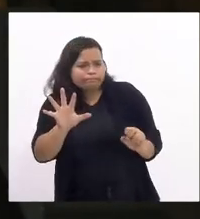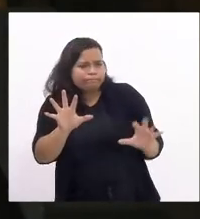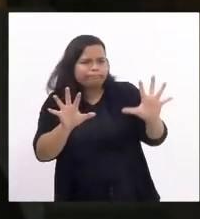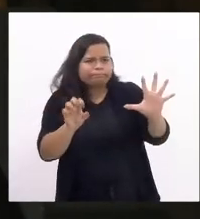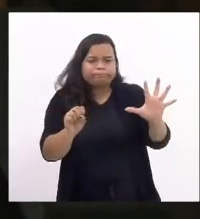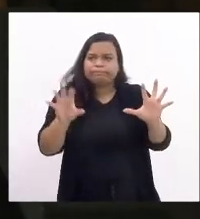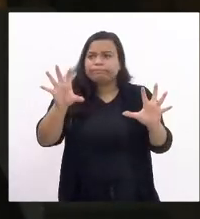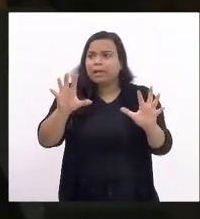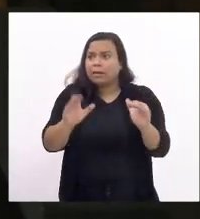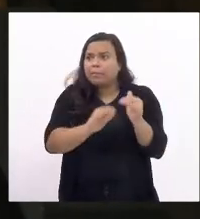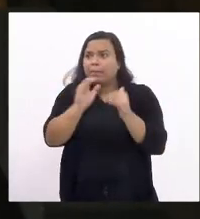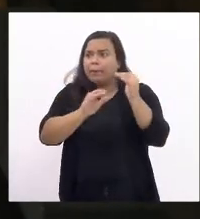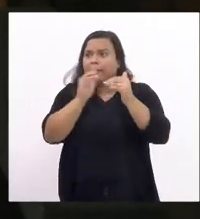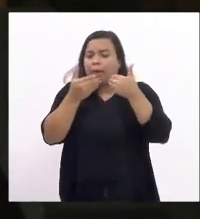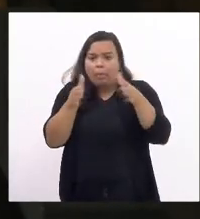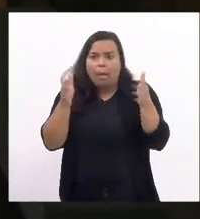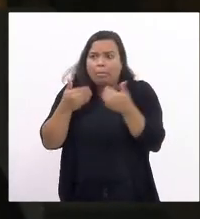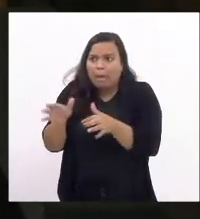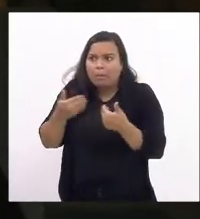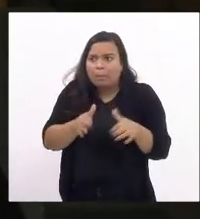estado de evolução.